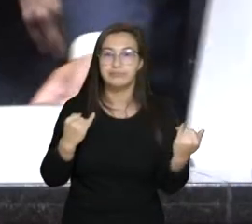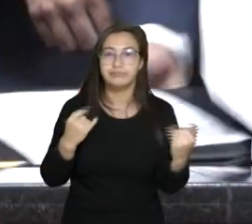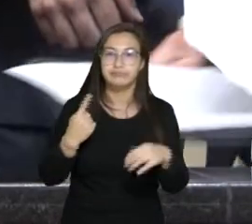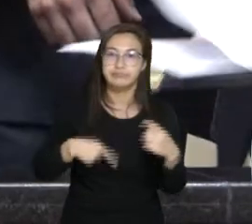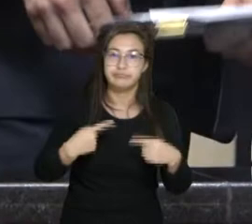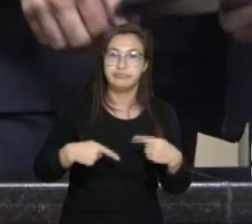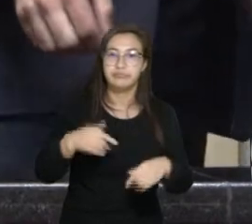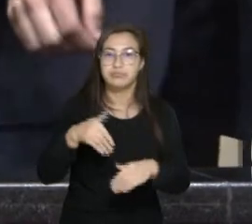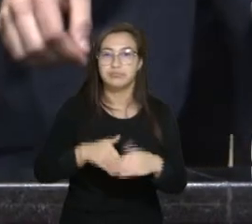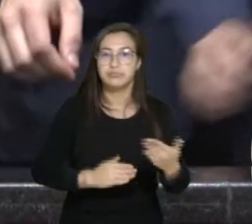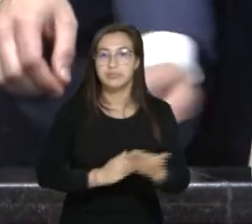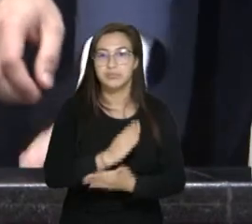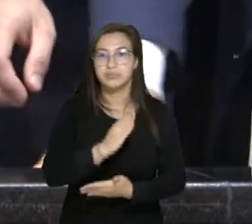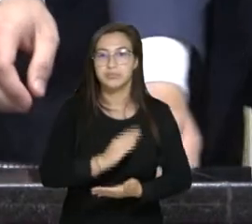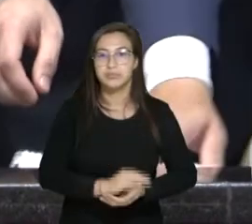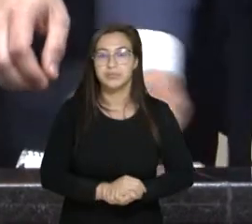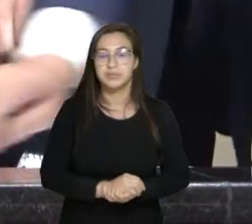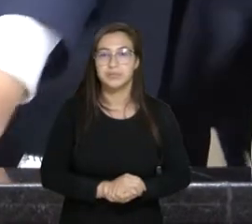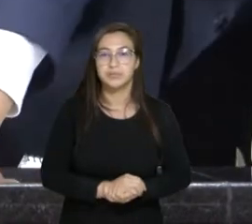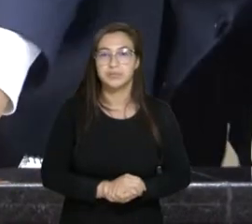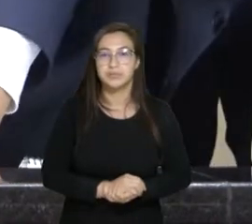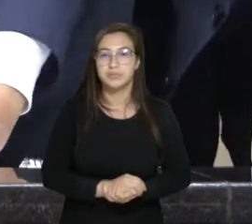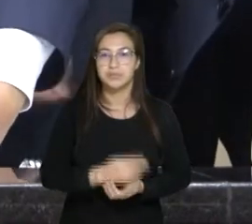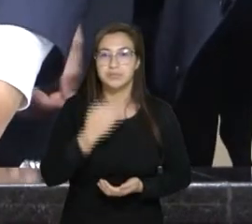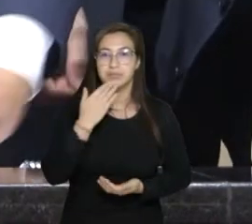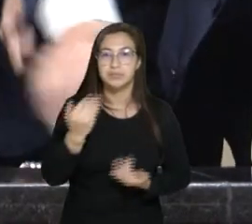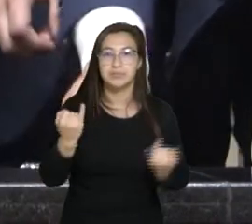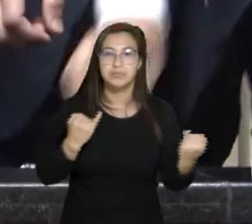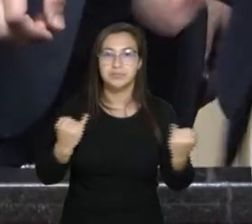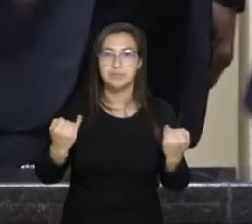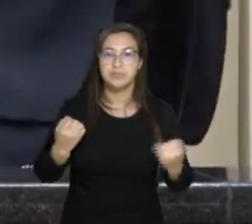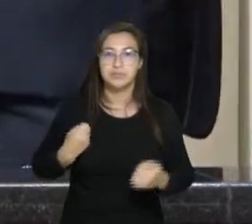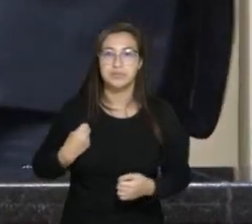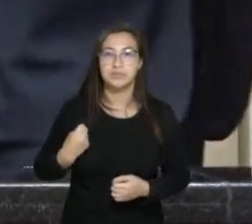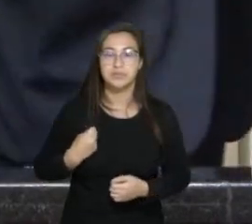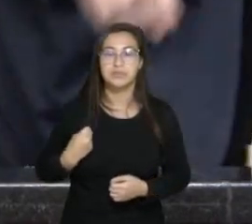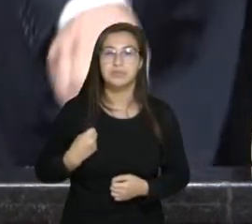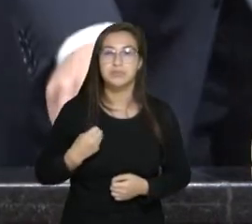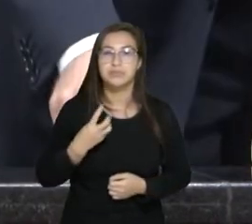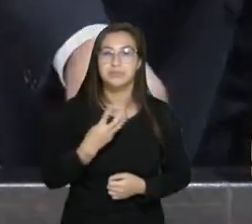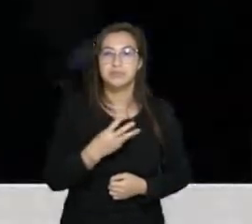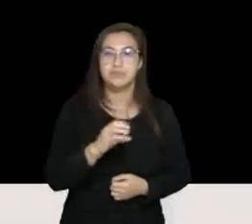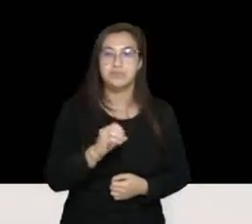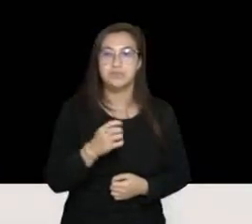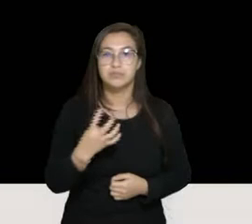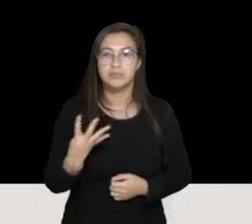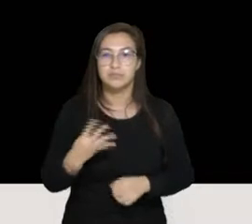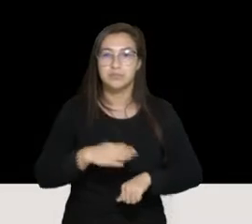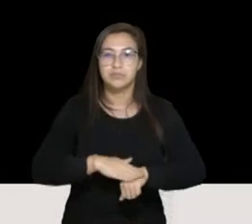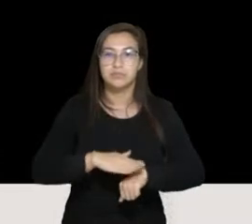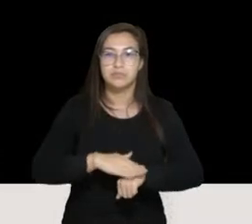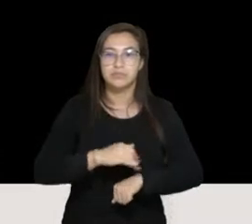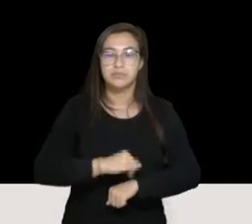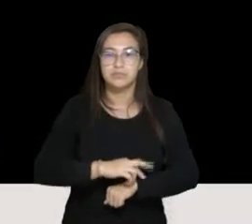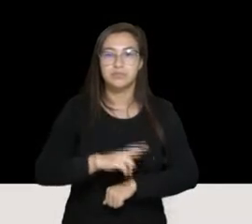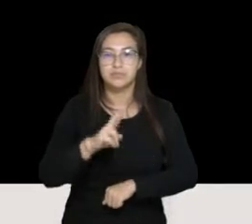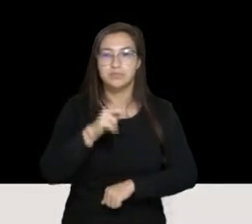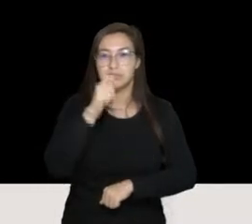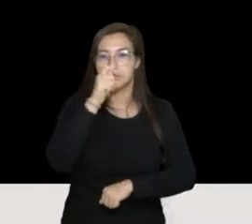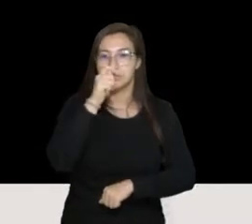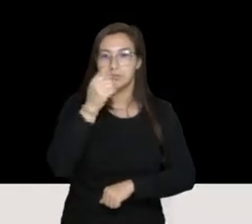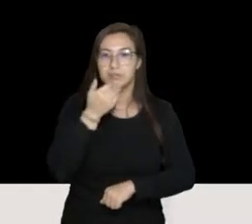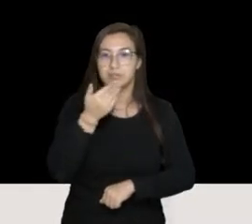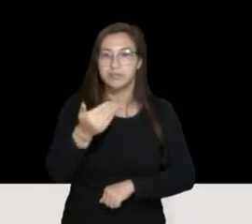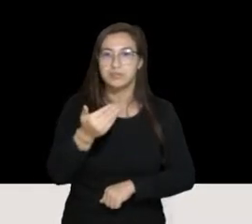votação aprovado pedido informação 304 autor Deputado some